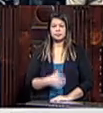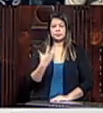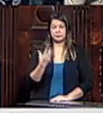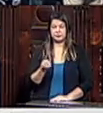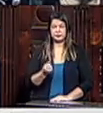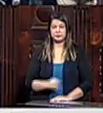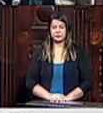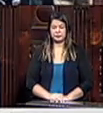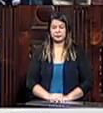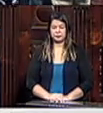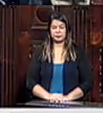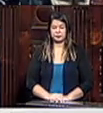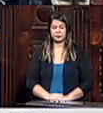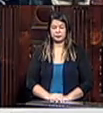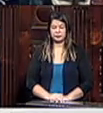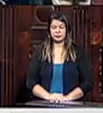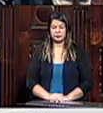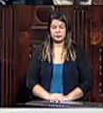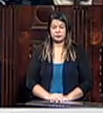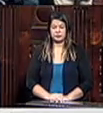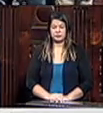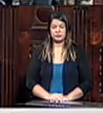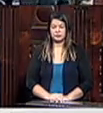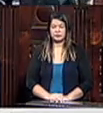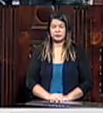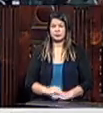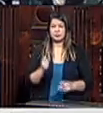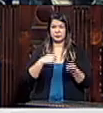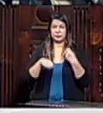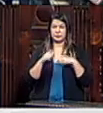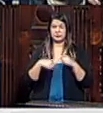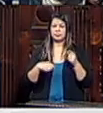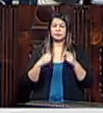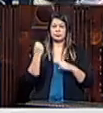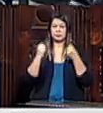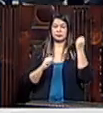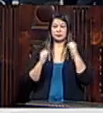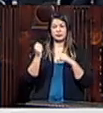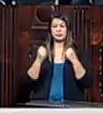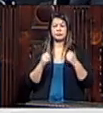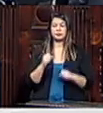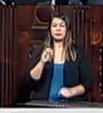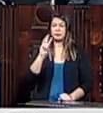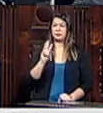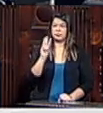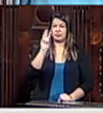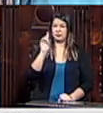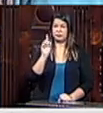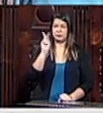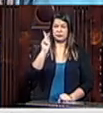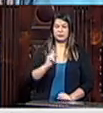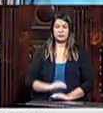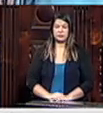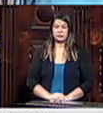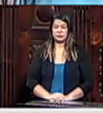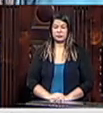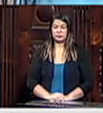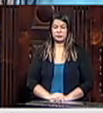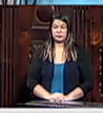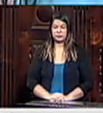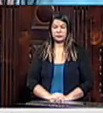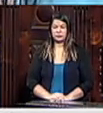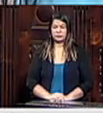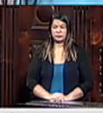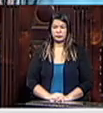Favorável, presidente. Pela Comissão de Economia, Indústria e Comércio, deputado Valdec Carneiro.